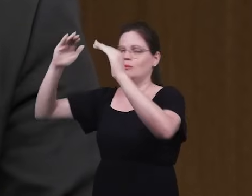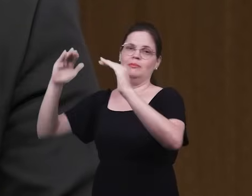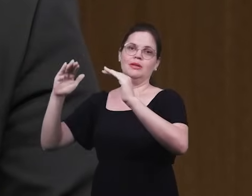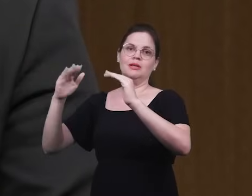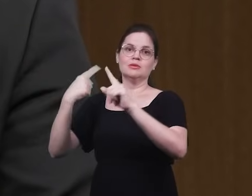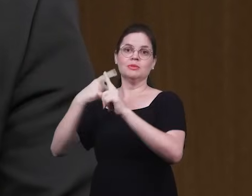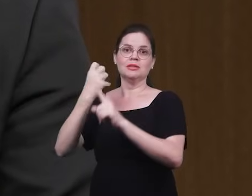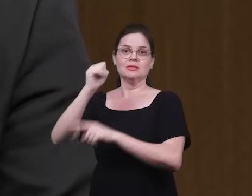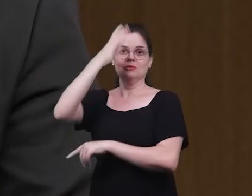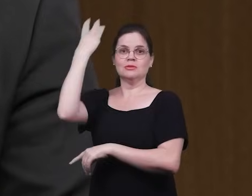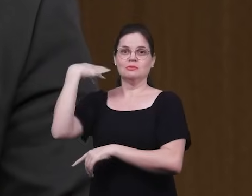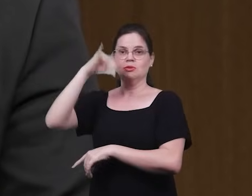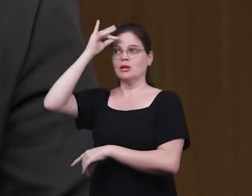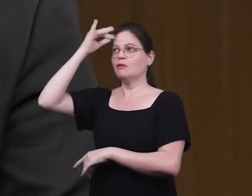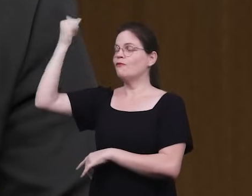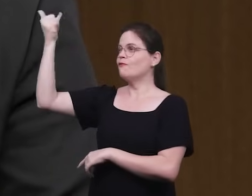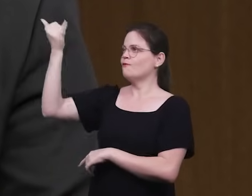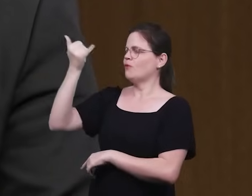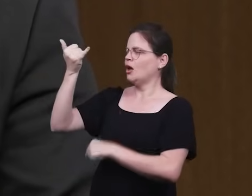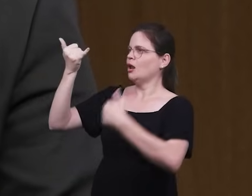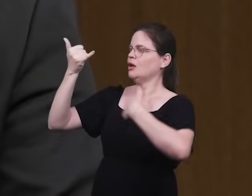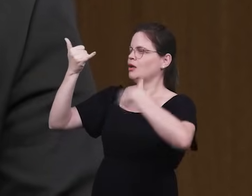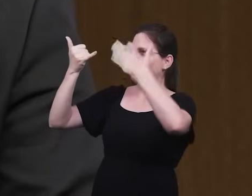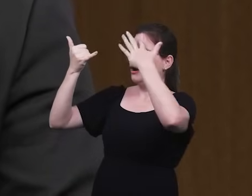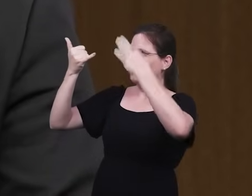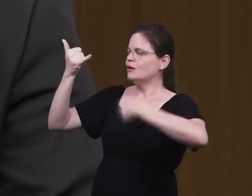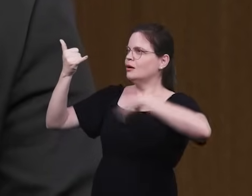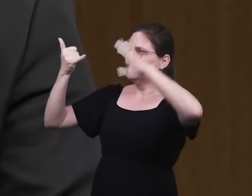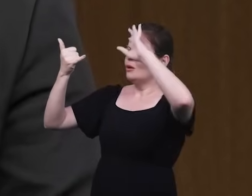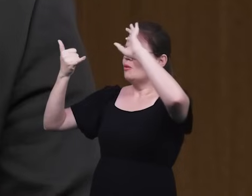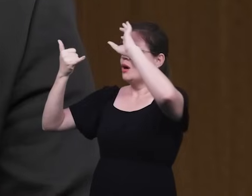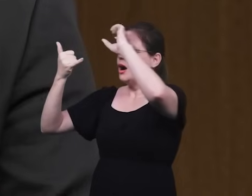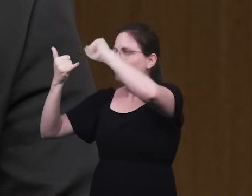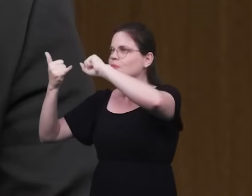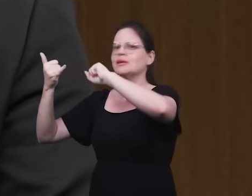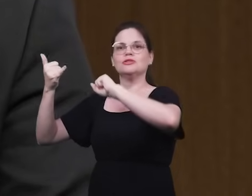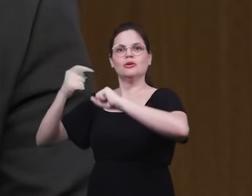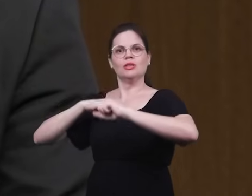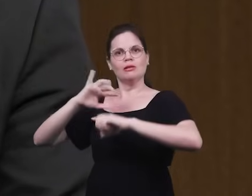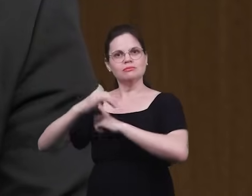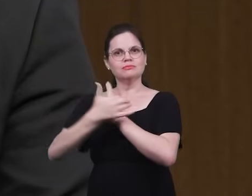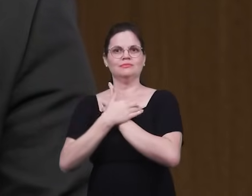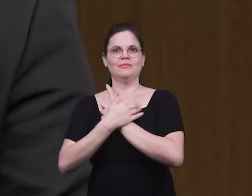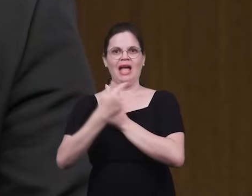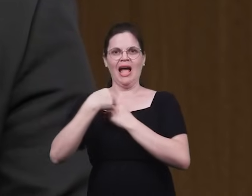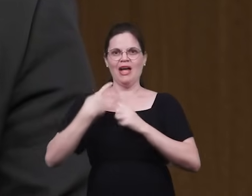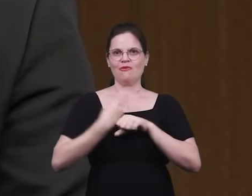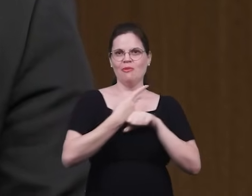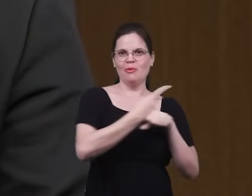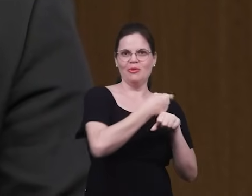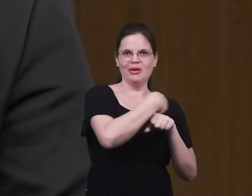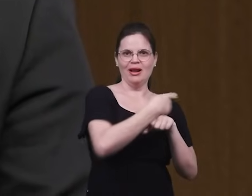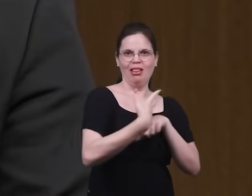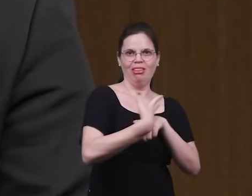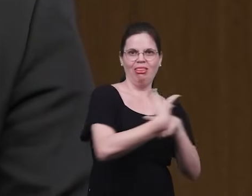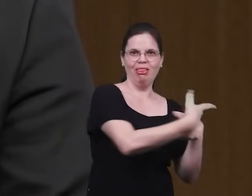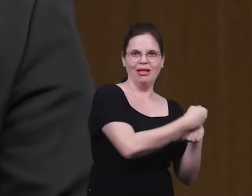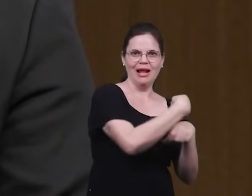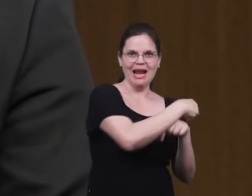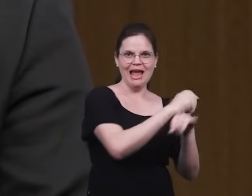nós recebemos o livramento nós não vamos entrar no engano de jesabel nós não vamos seguir a doutrina de Balaão nós não